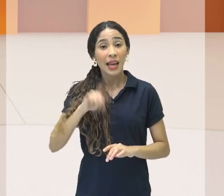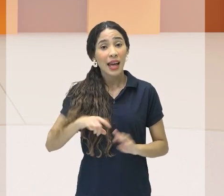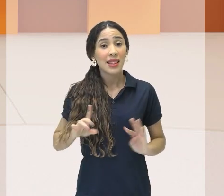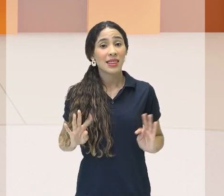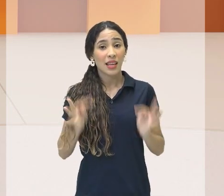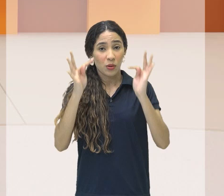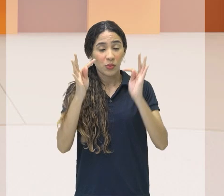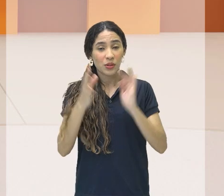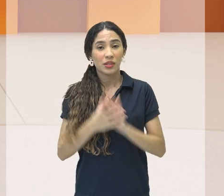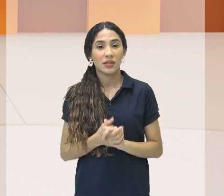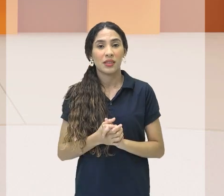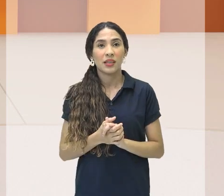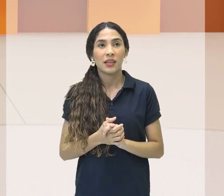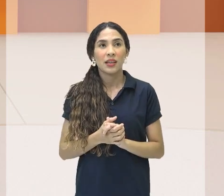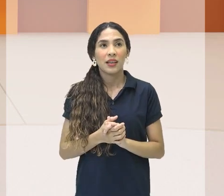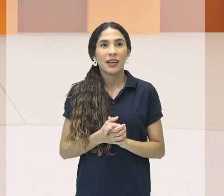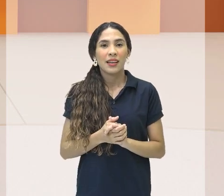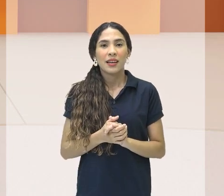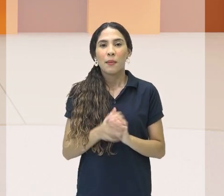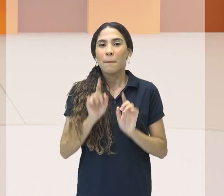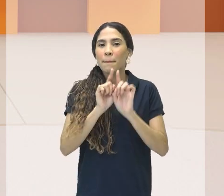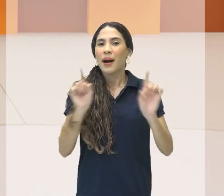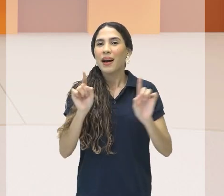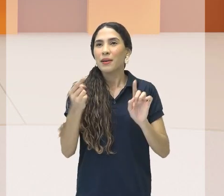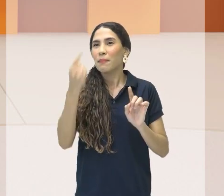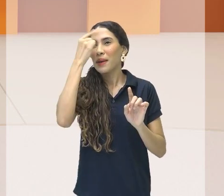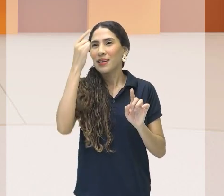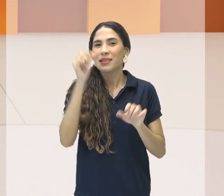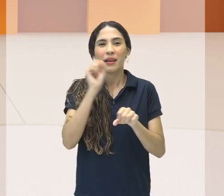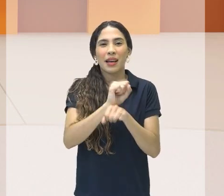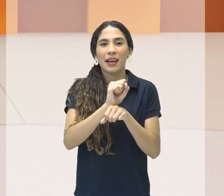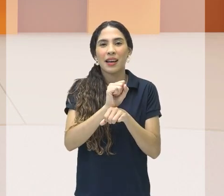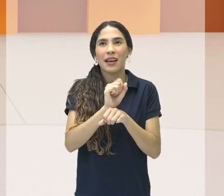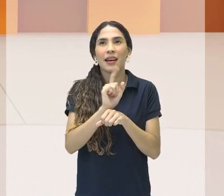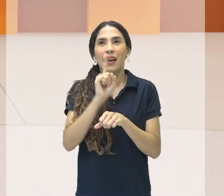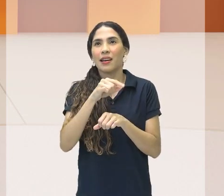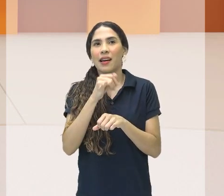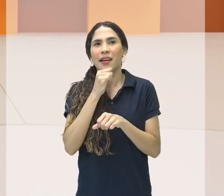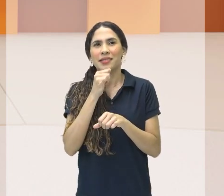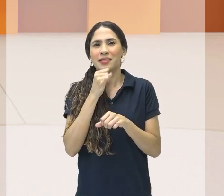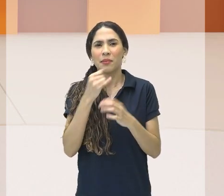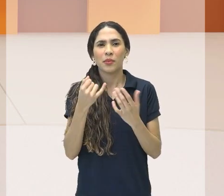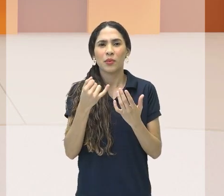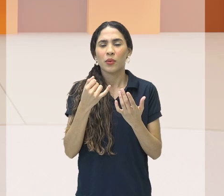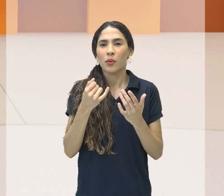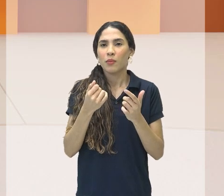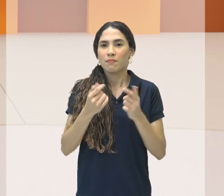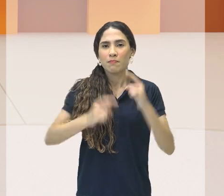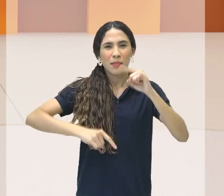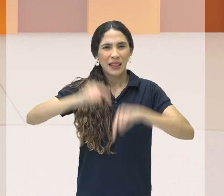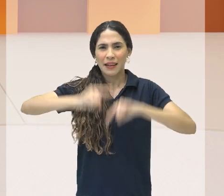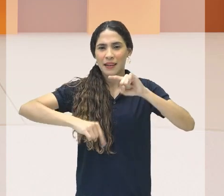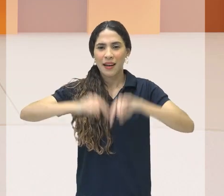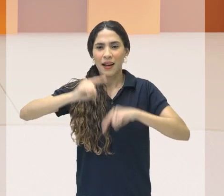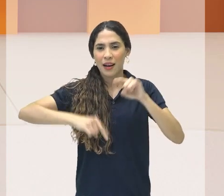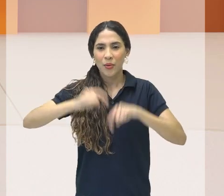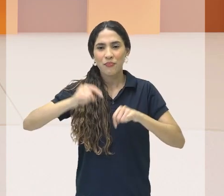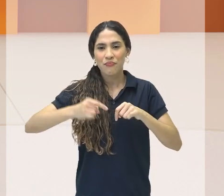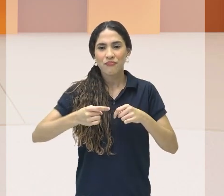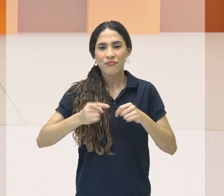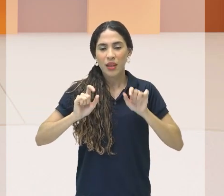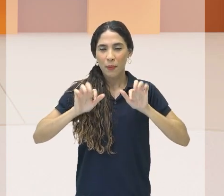tecnologias. E não pense aqui, quando a gente fala de tecnologia, que eu estou falando de algo, né, de uma máquina, né,